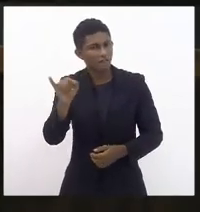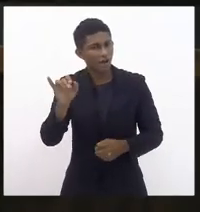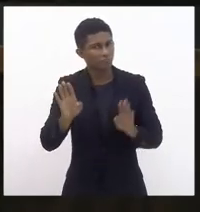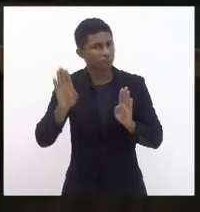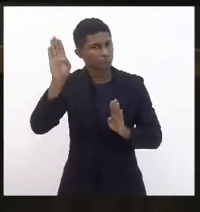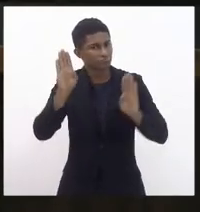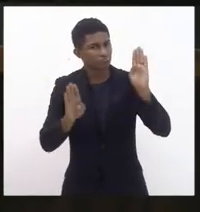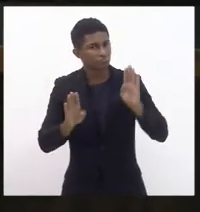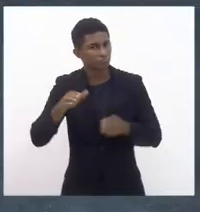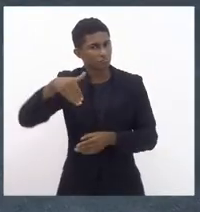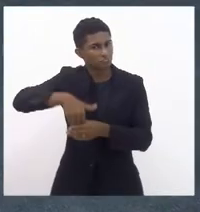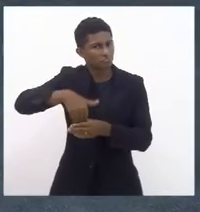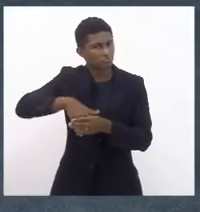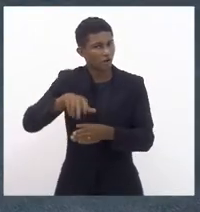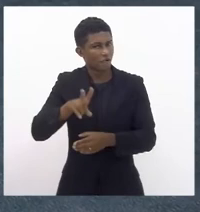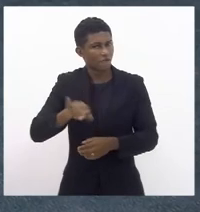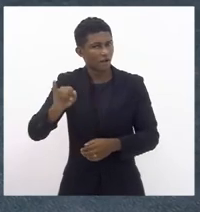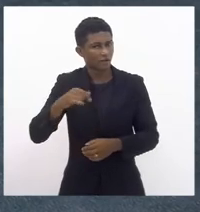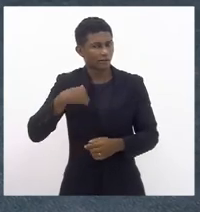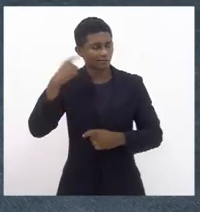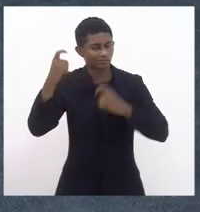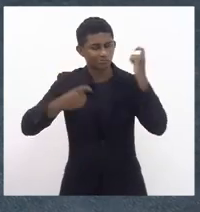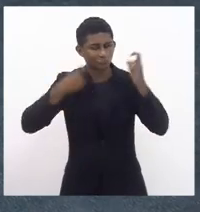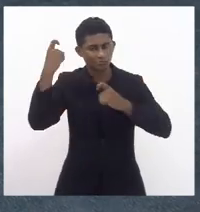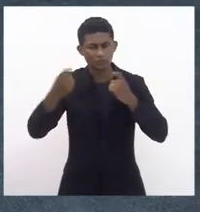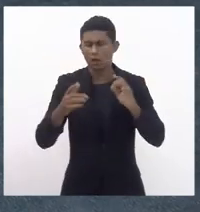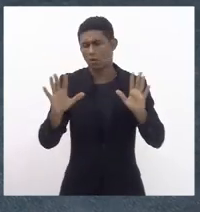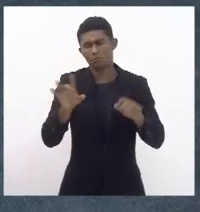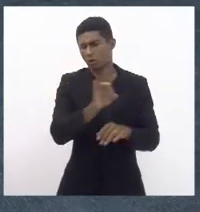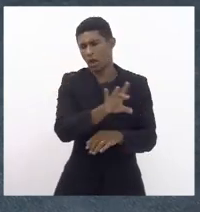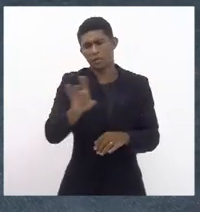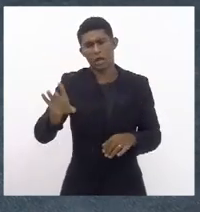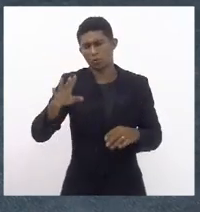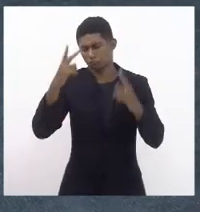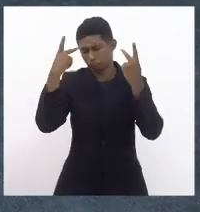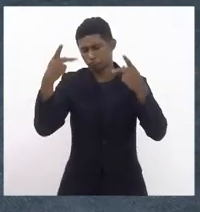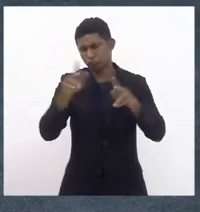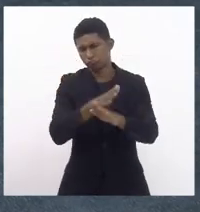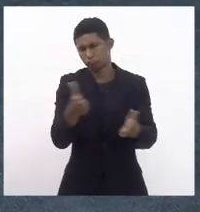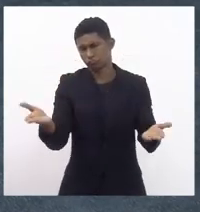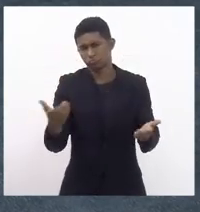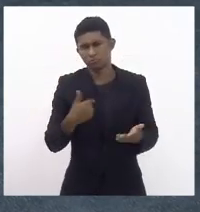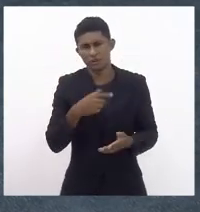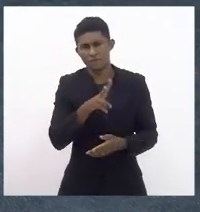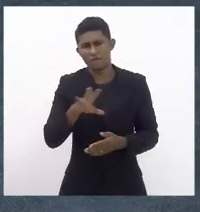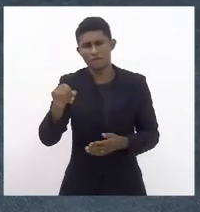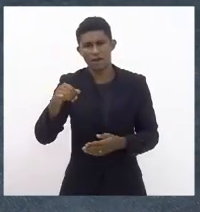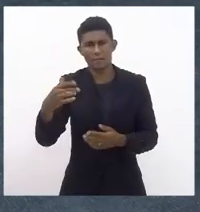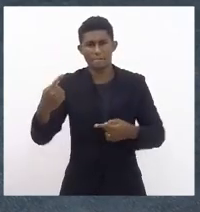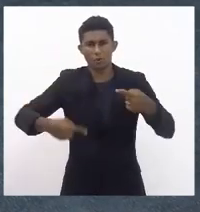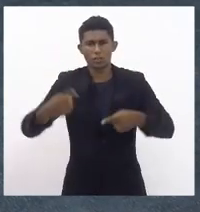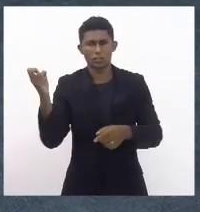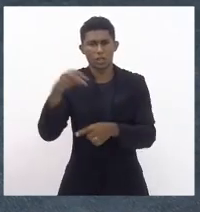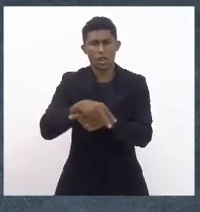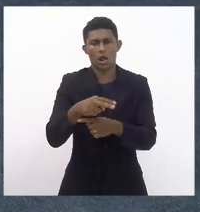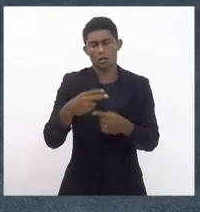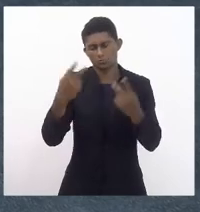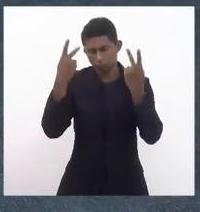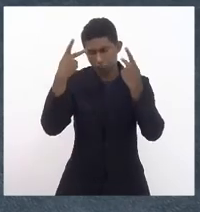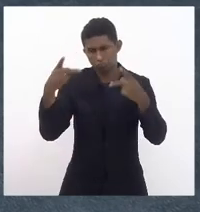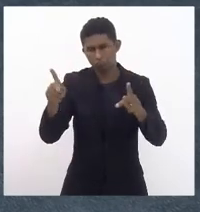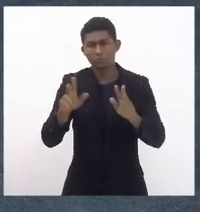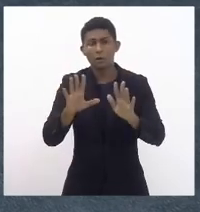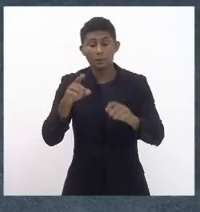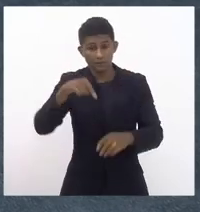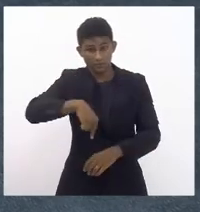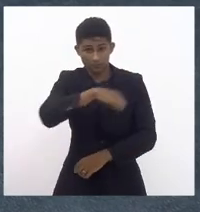candidatura me preocupa muito também não Cada um faz o que quer não se trata aqui de juízo de quem vai se candidatar ao que quer que seja mais assim que o Rio de Janeiro siga